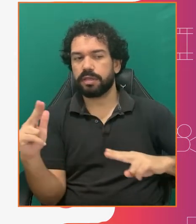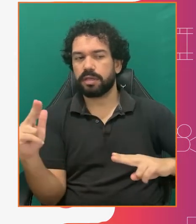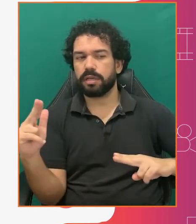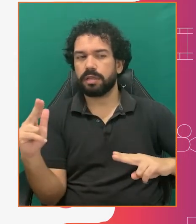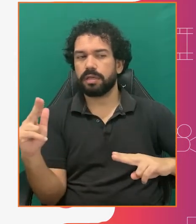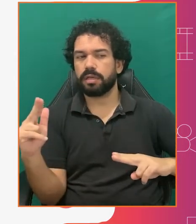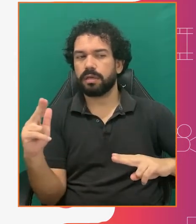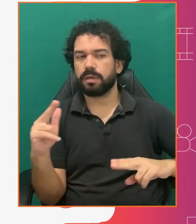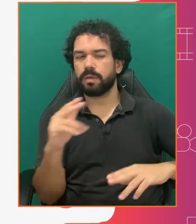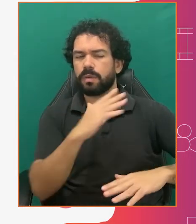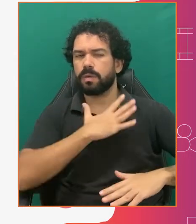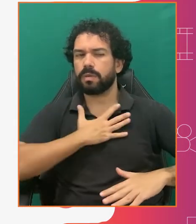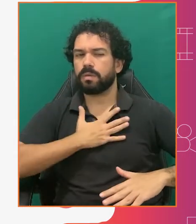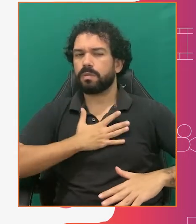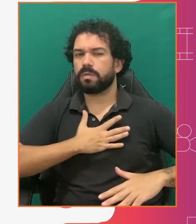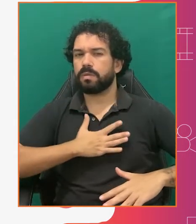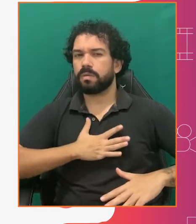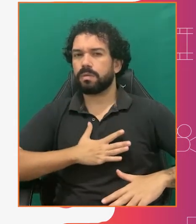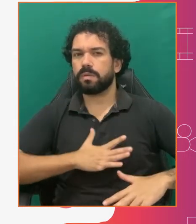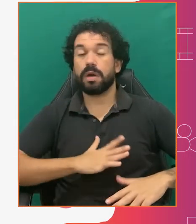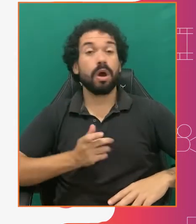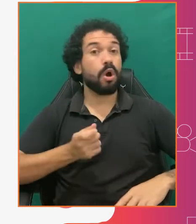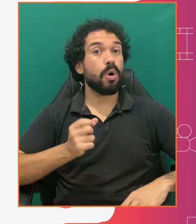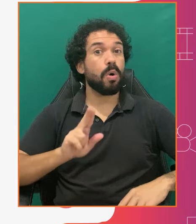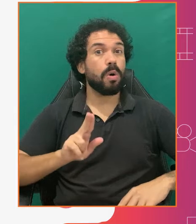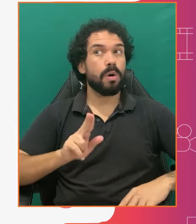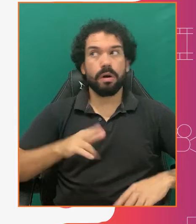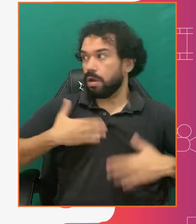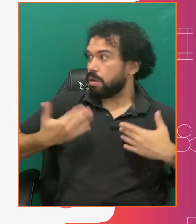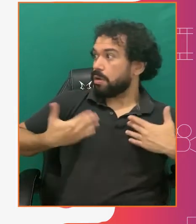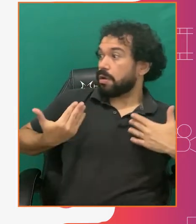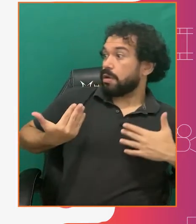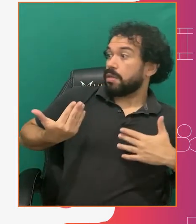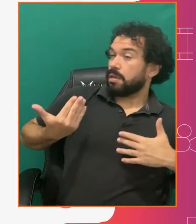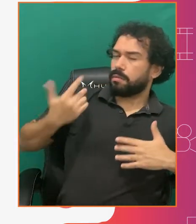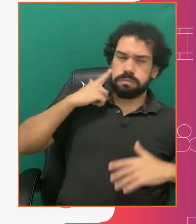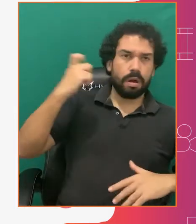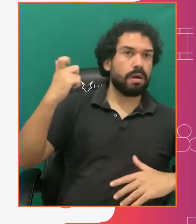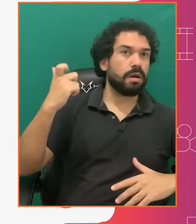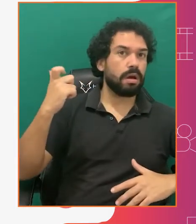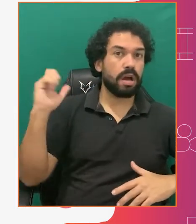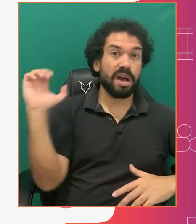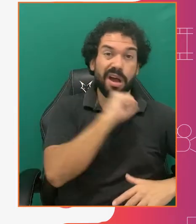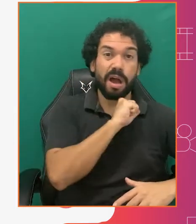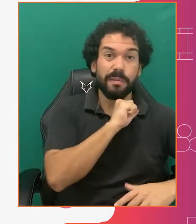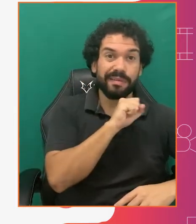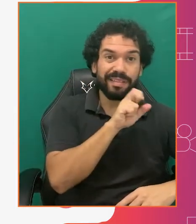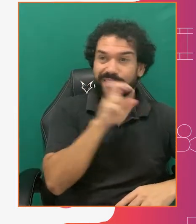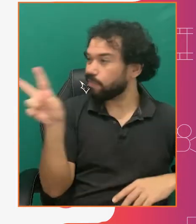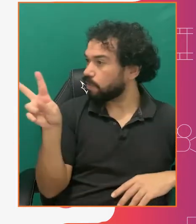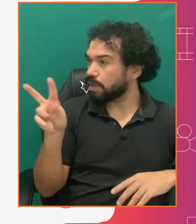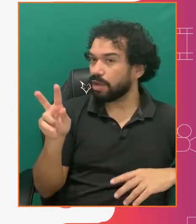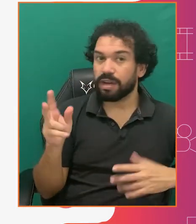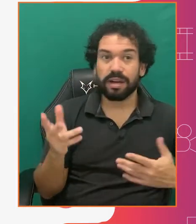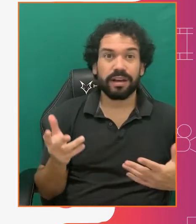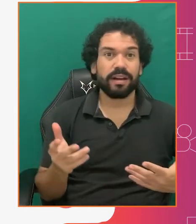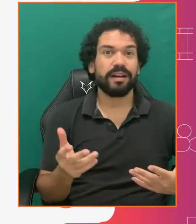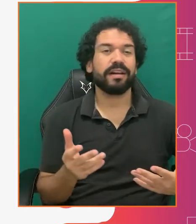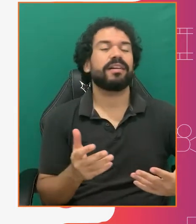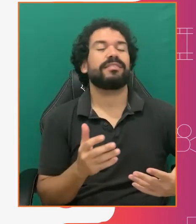olhar suspeito, bem devagar, ou se assustar com um barulho e olhar rapidamente para o